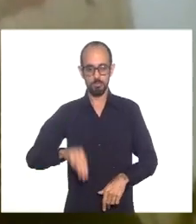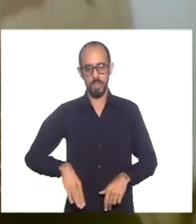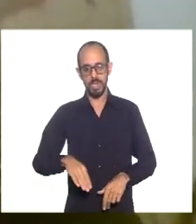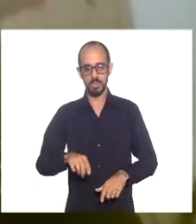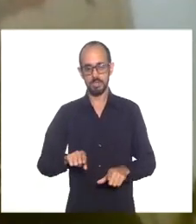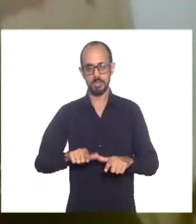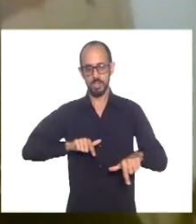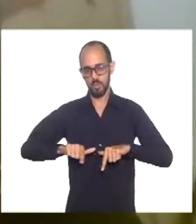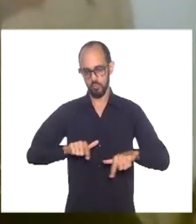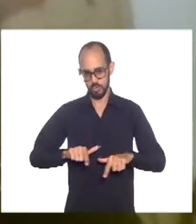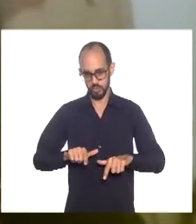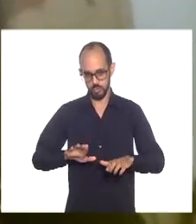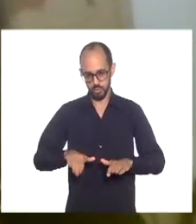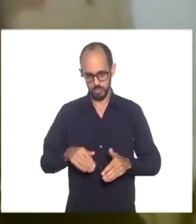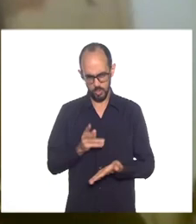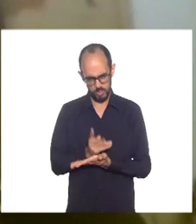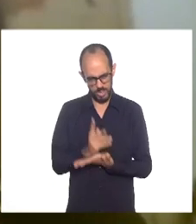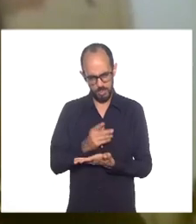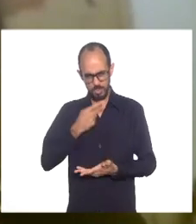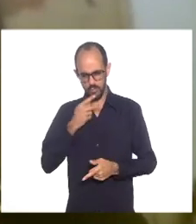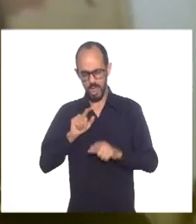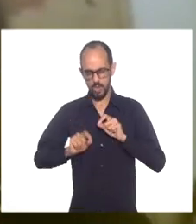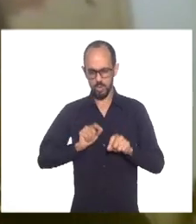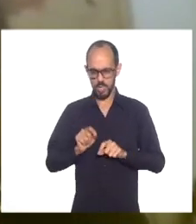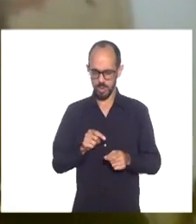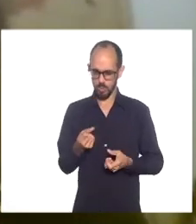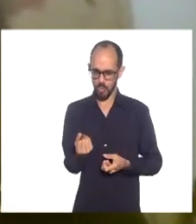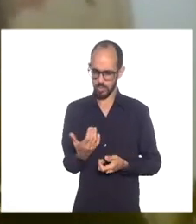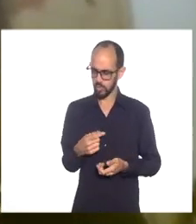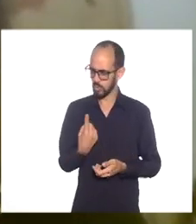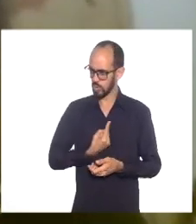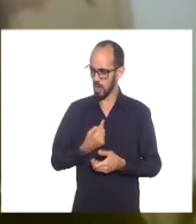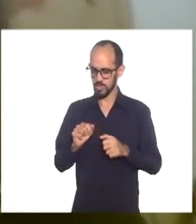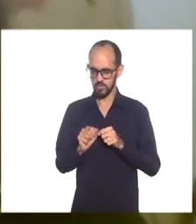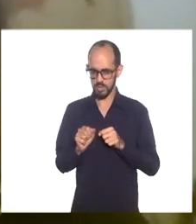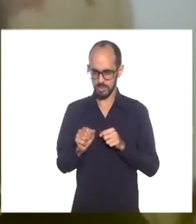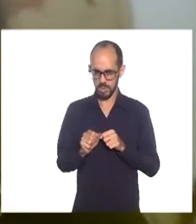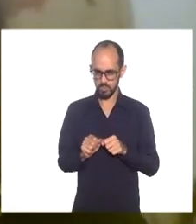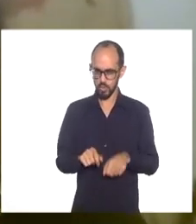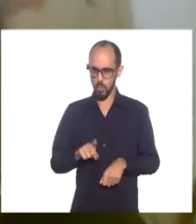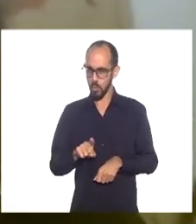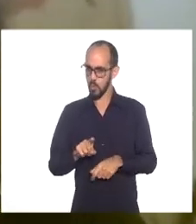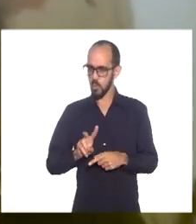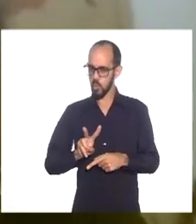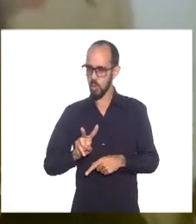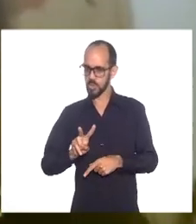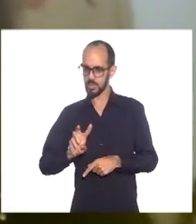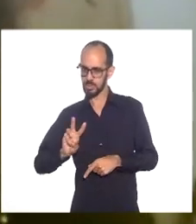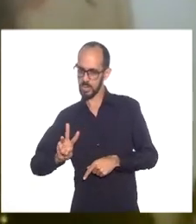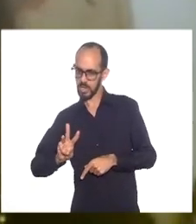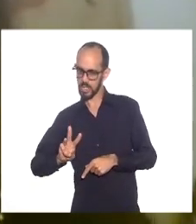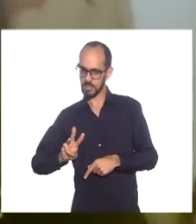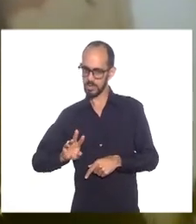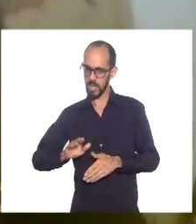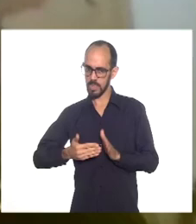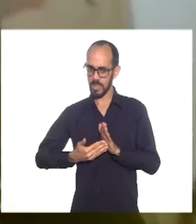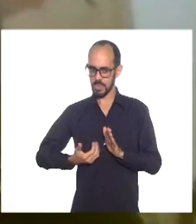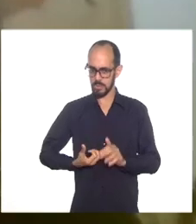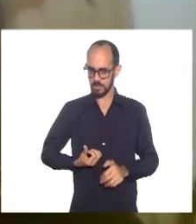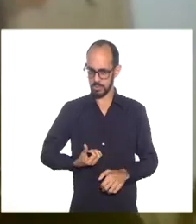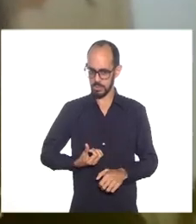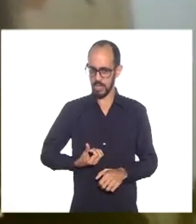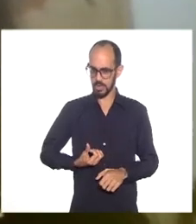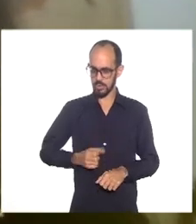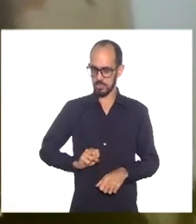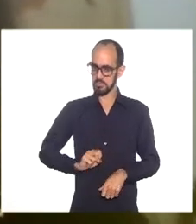sempre digo o seguinte, olha, quando a gente fornece um, dois, três, até meia dúzia,